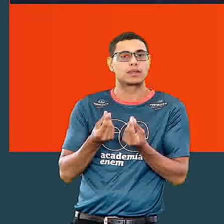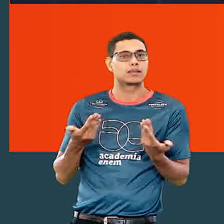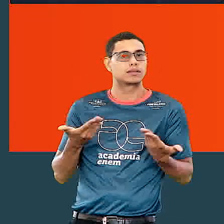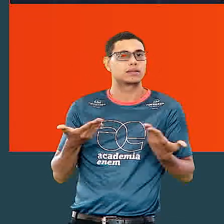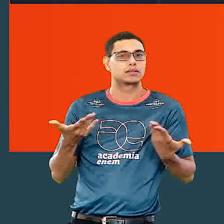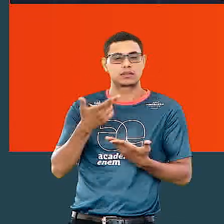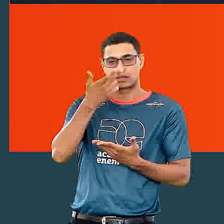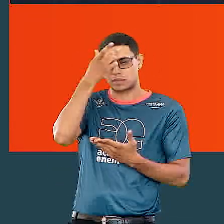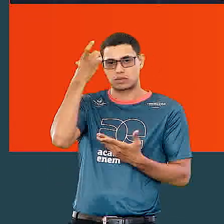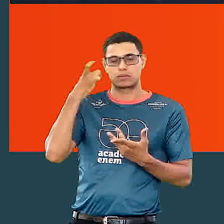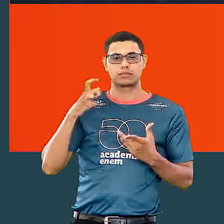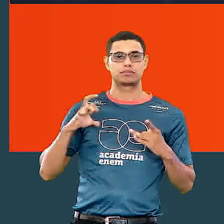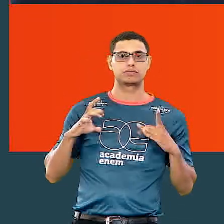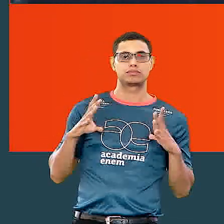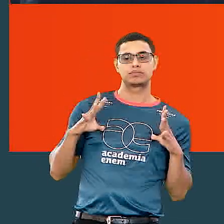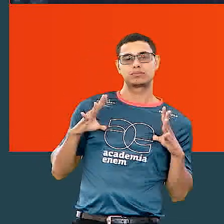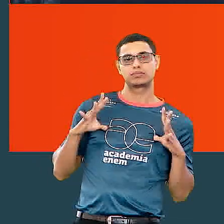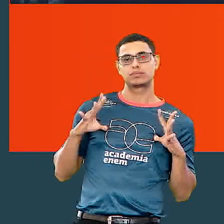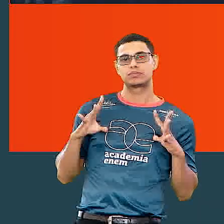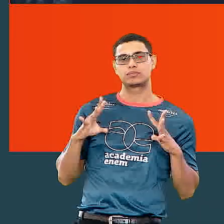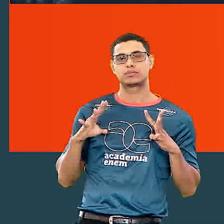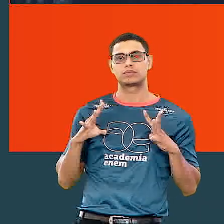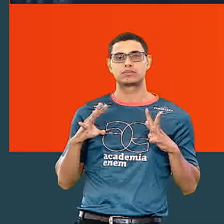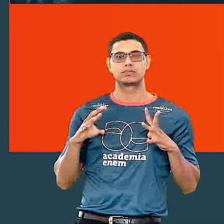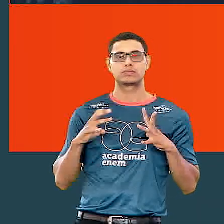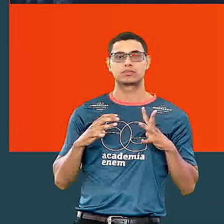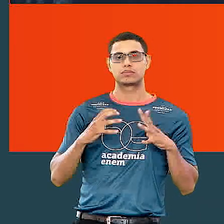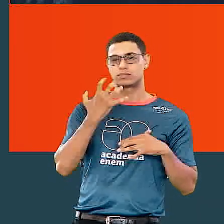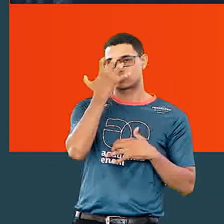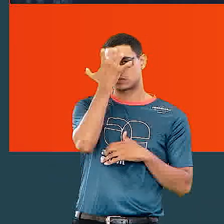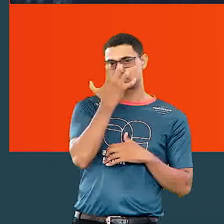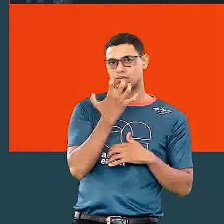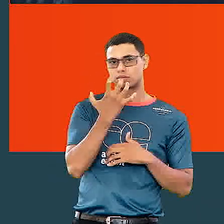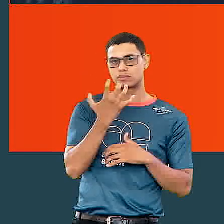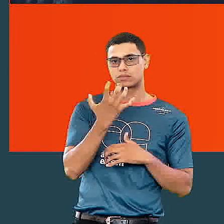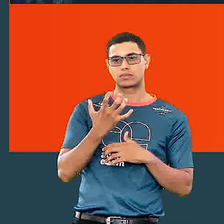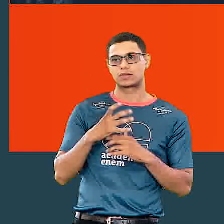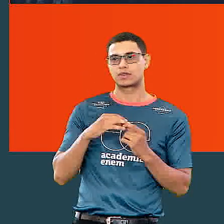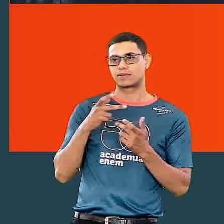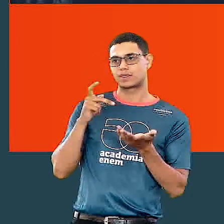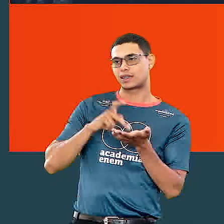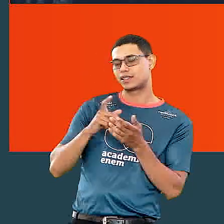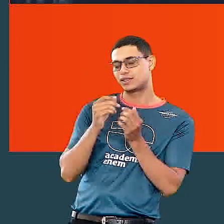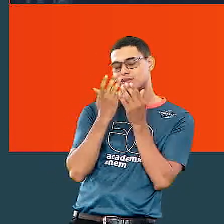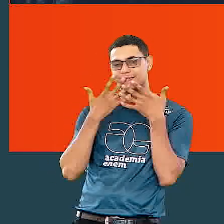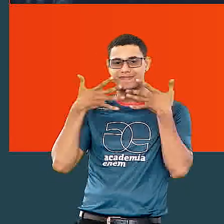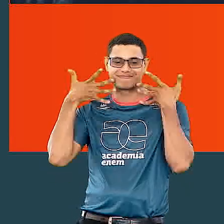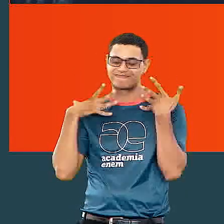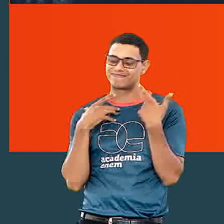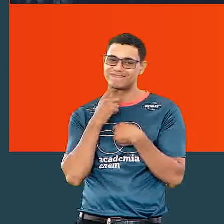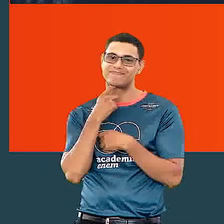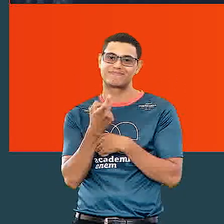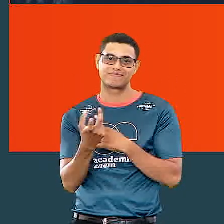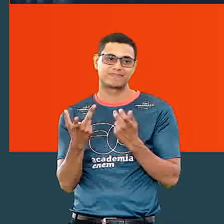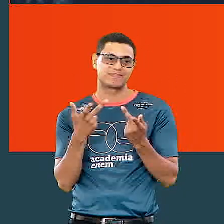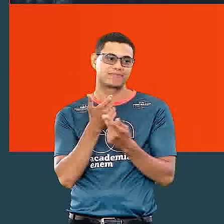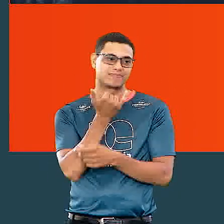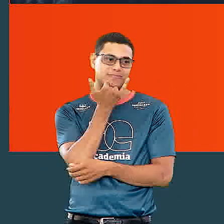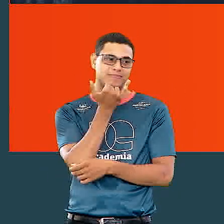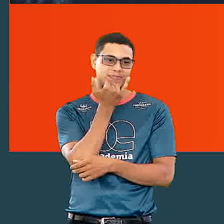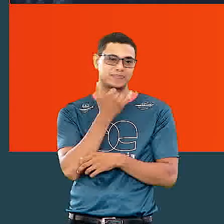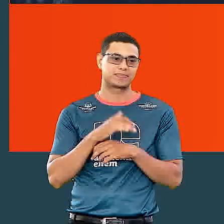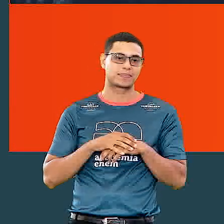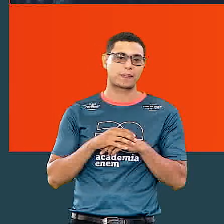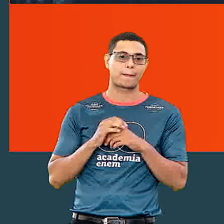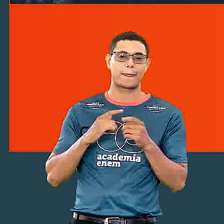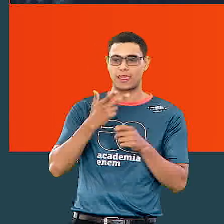os caras aqui, ó, cara de mal. Eu não consigo fazer cara de mal porque eu sou muito simpático. Tá certo? Então cara